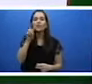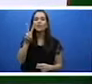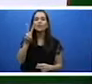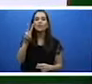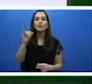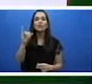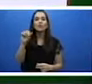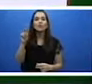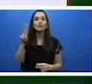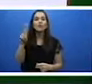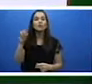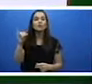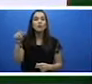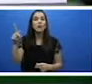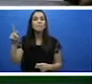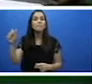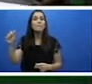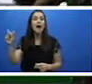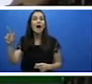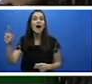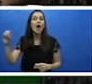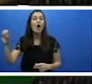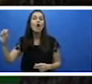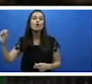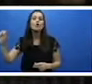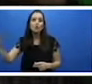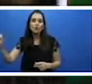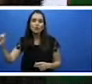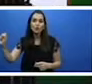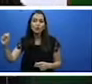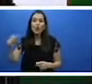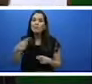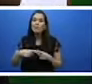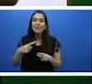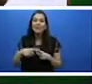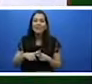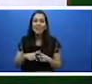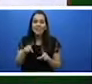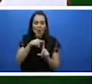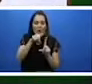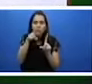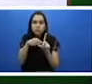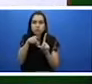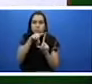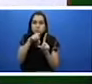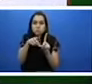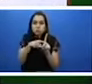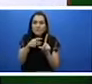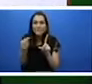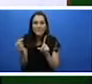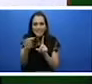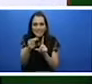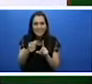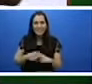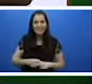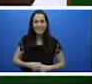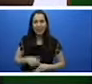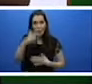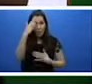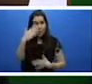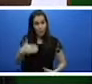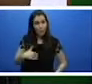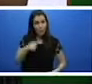vivíparos e tal. Vivíparos são os animais que desenvolvem-se dentro do corpo da